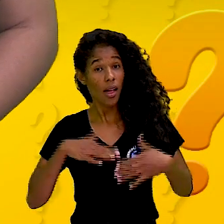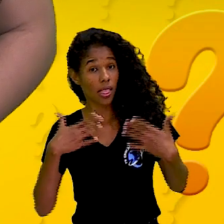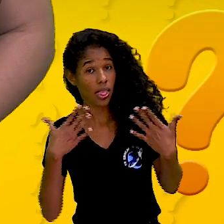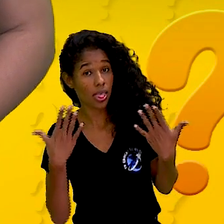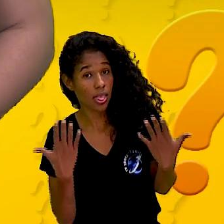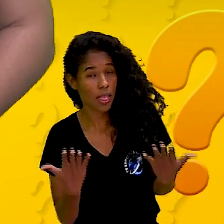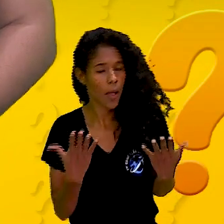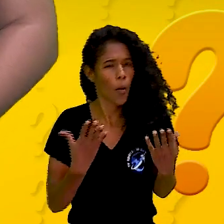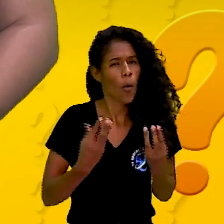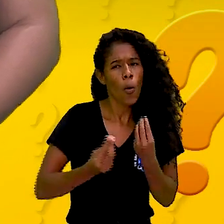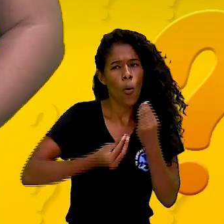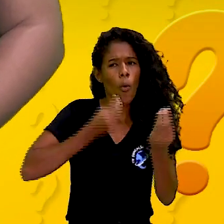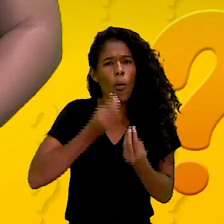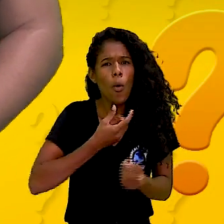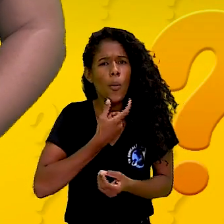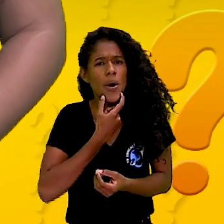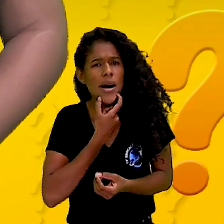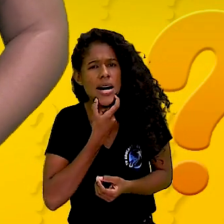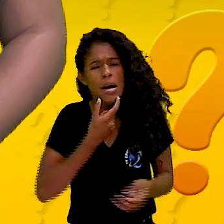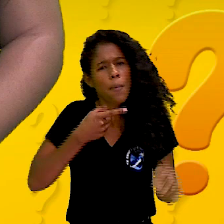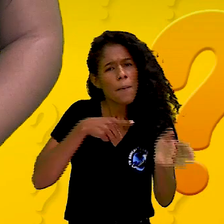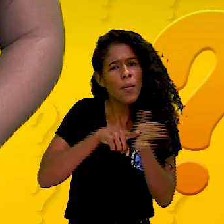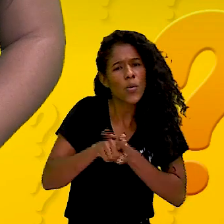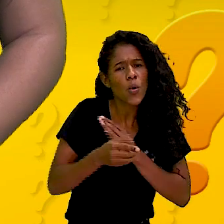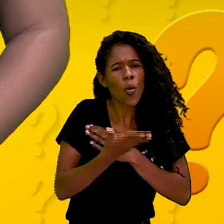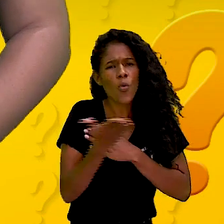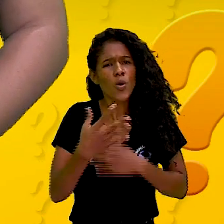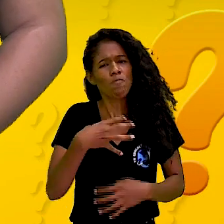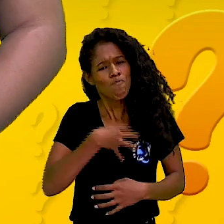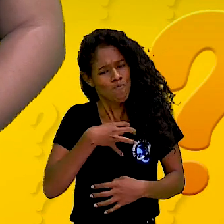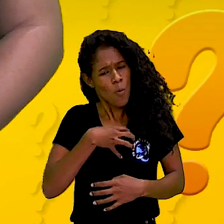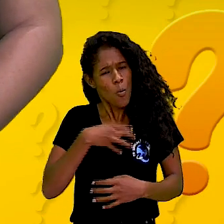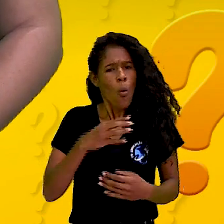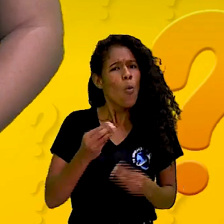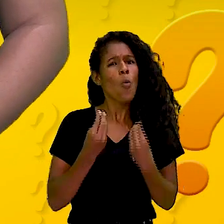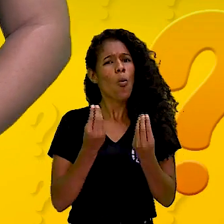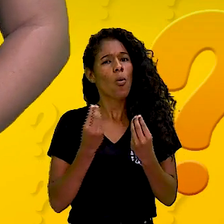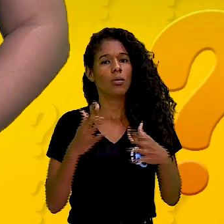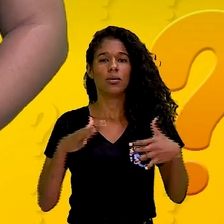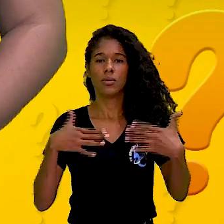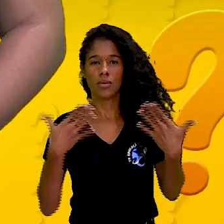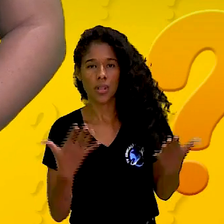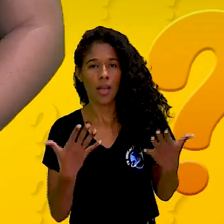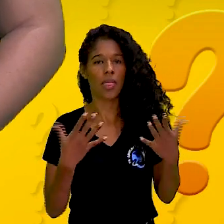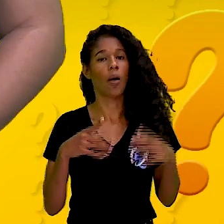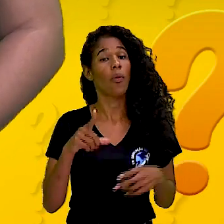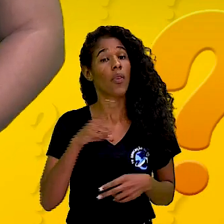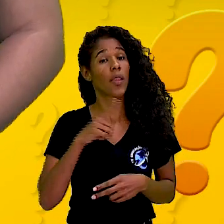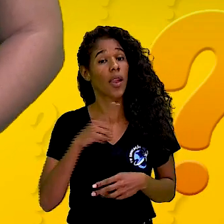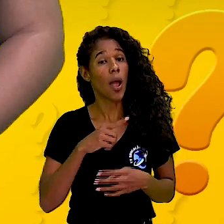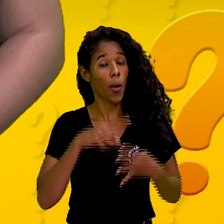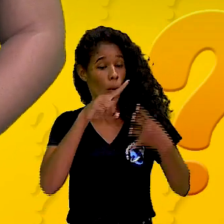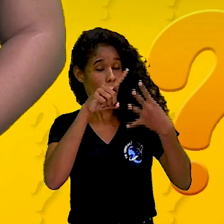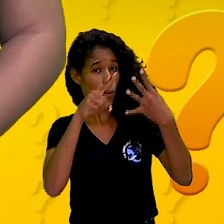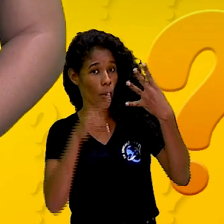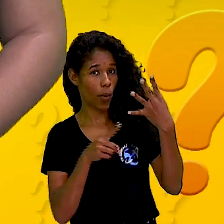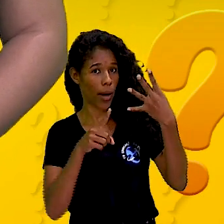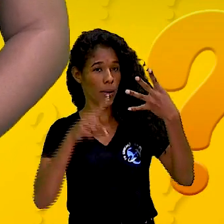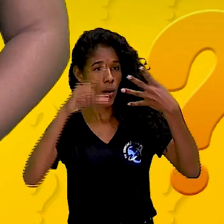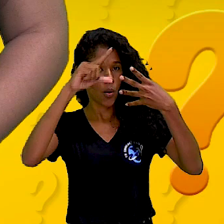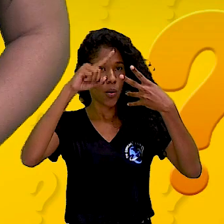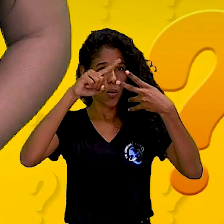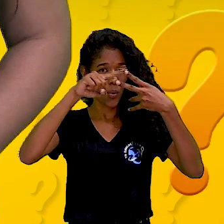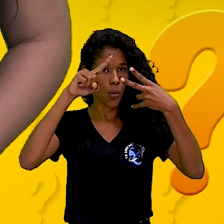Há quatro jeitos informais de dizer how are you, como você está. Na Inglaterra, usamos essas duas